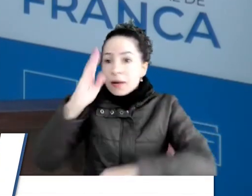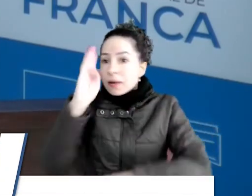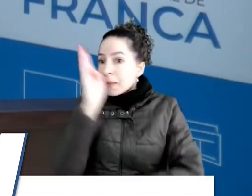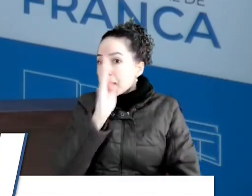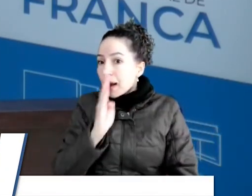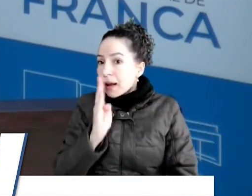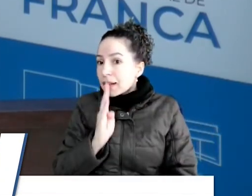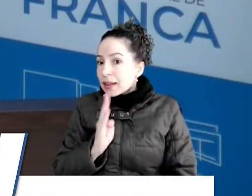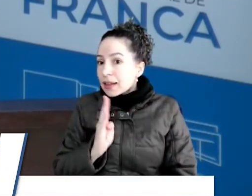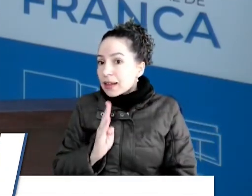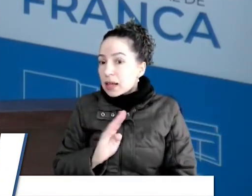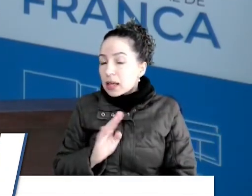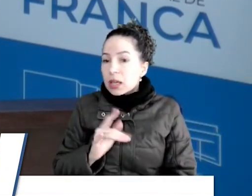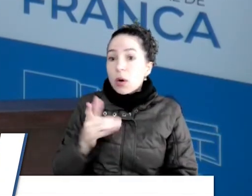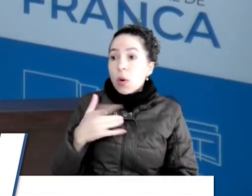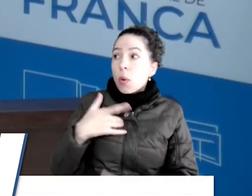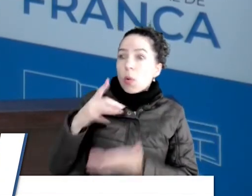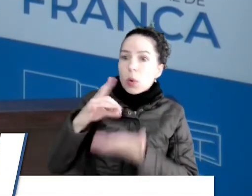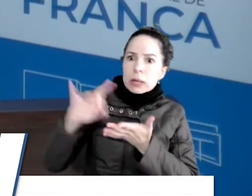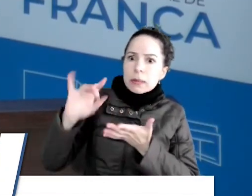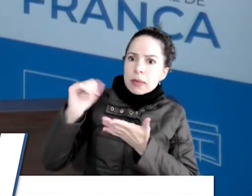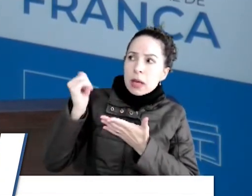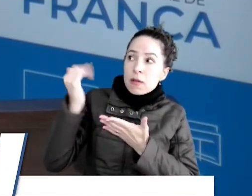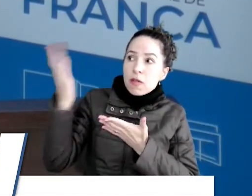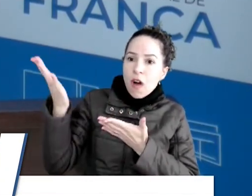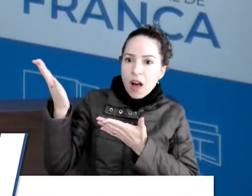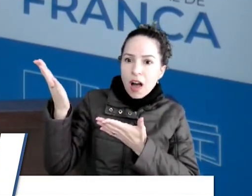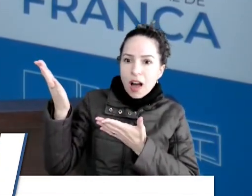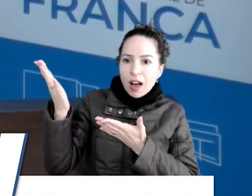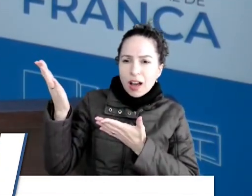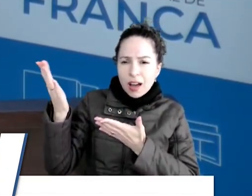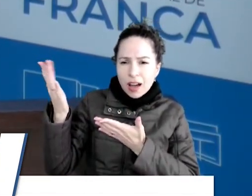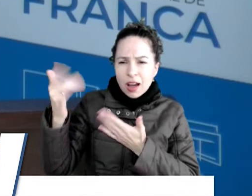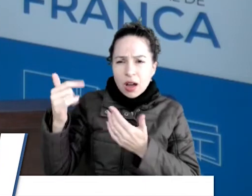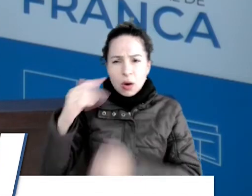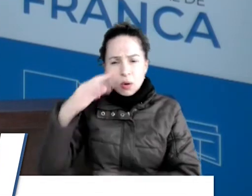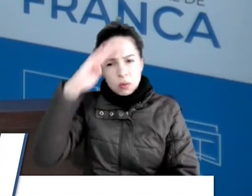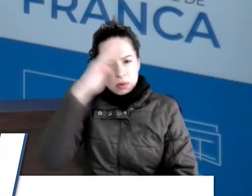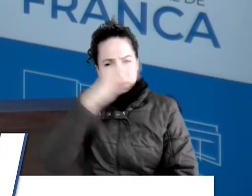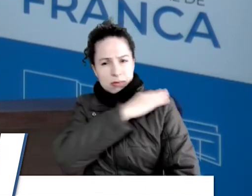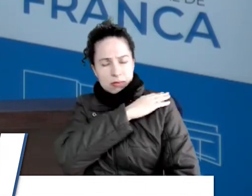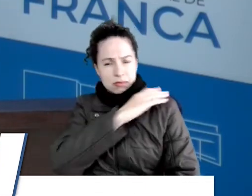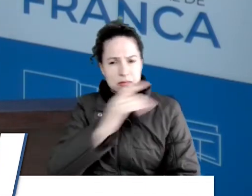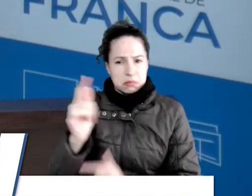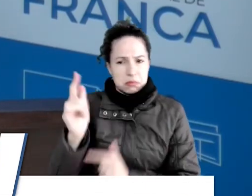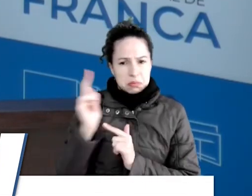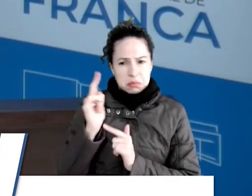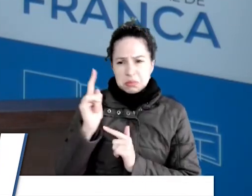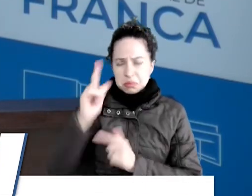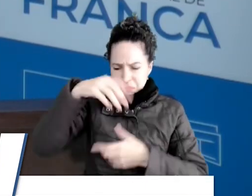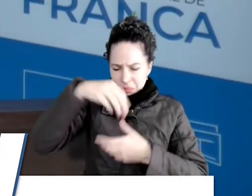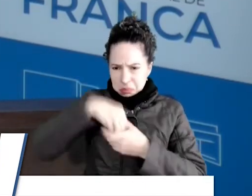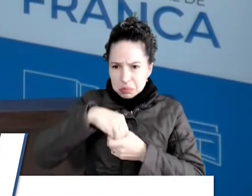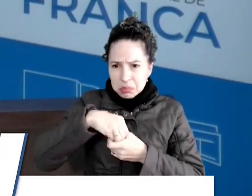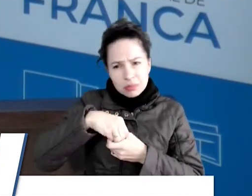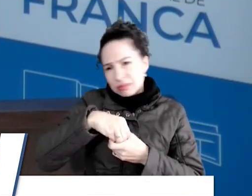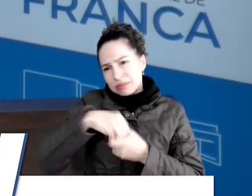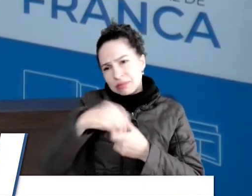com o inimigo externo. As Forças Armadas não têm inimigo interno. Então ela